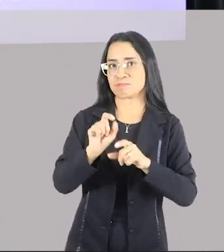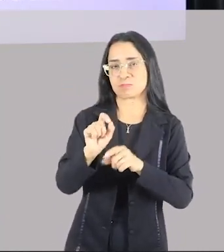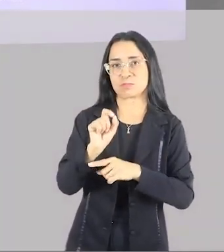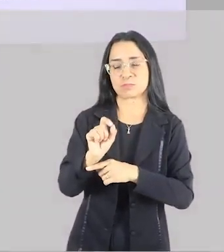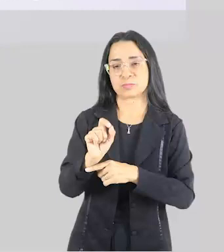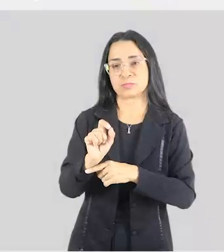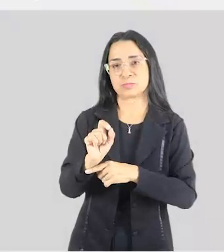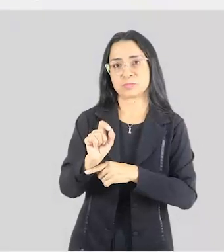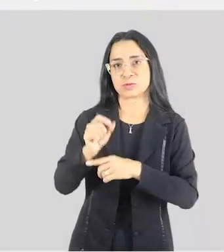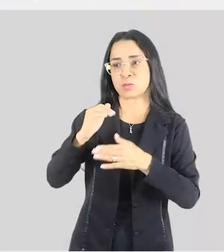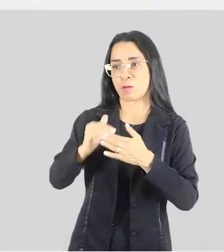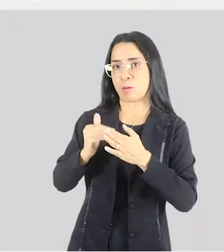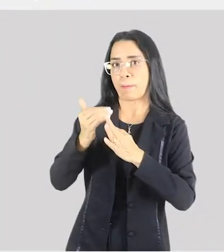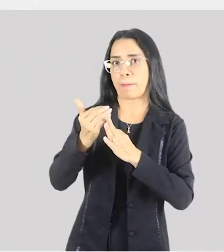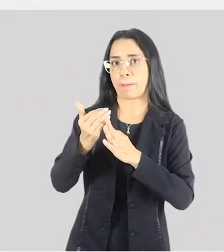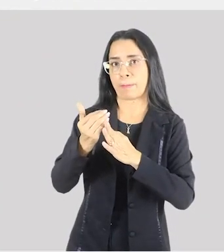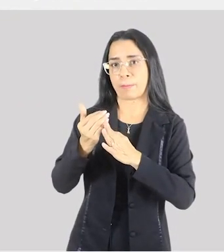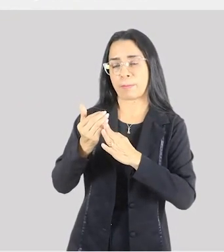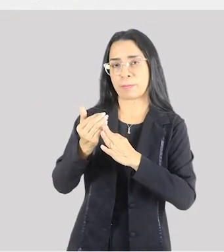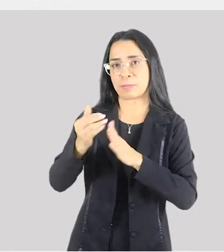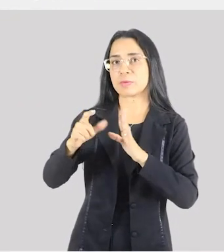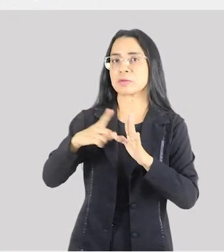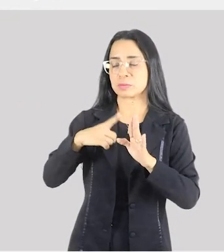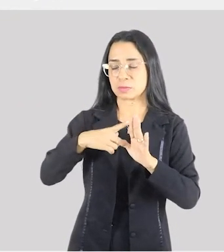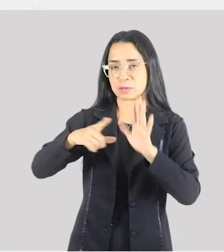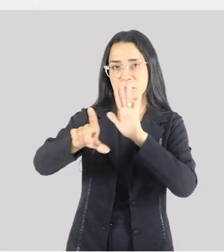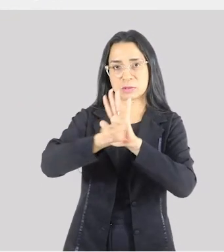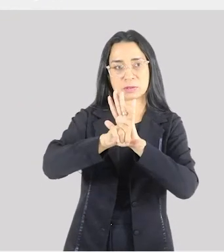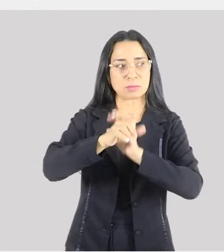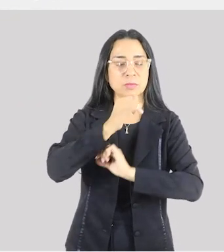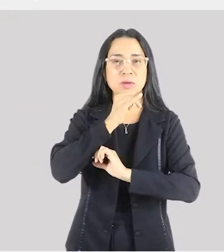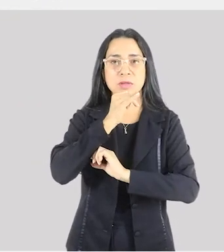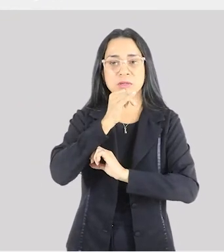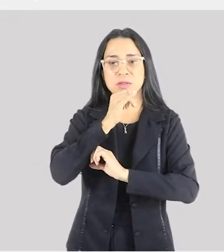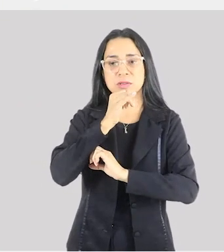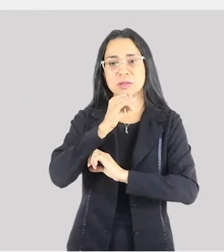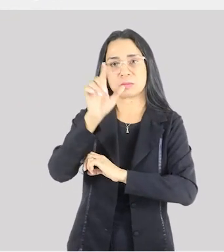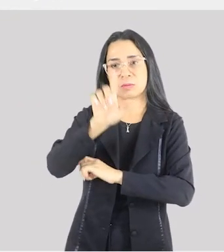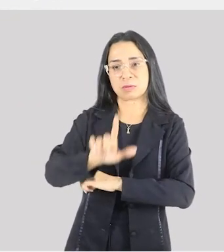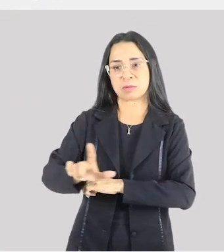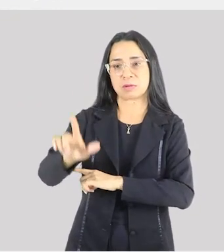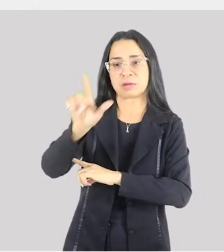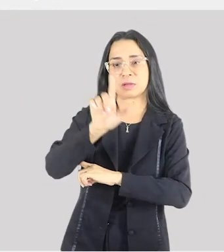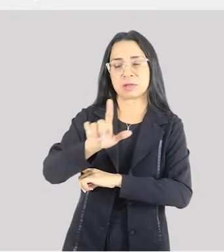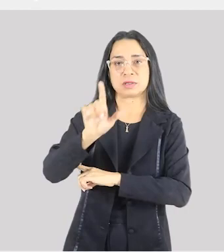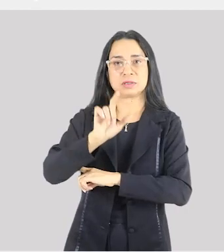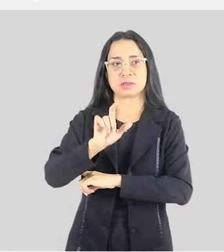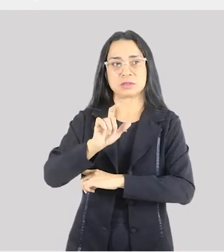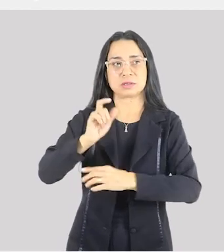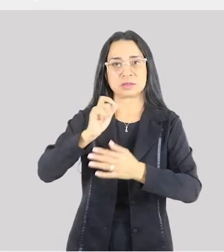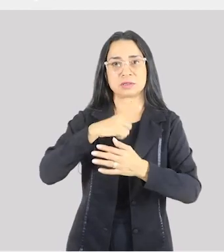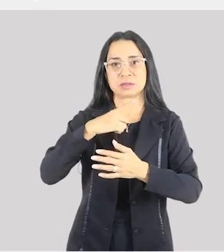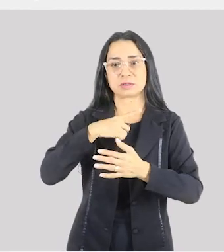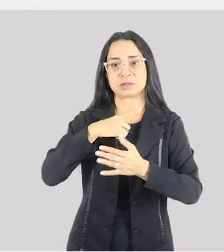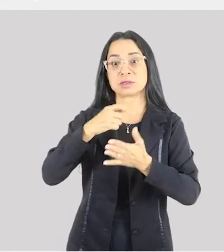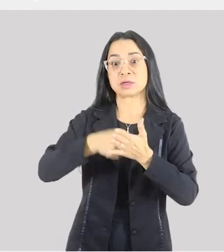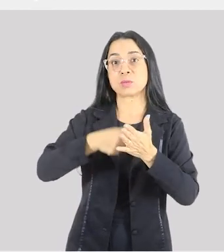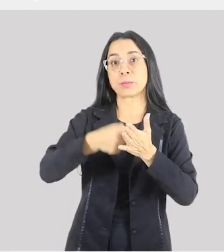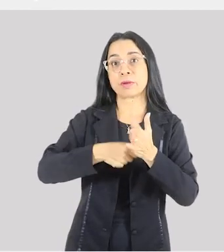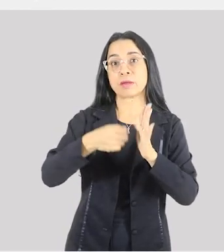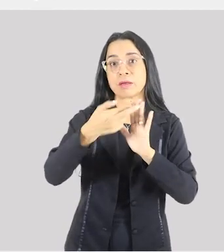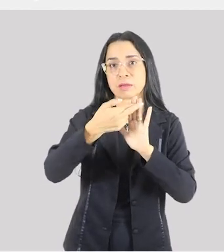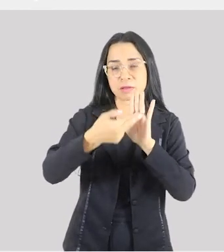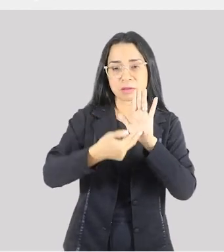daquela estritamente prevista na lei. Por exemplo, a licença em geral que cumpre os requisitos. Digamos